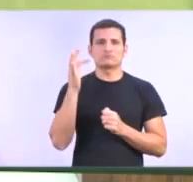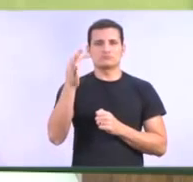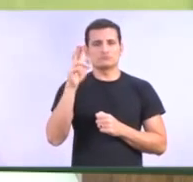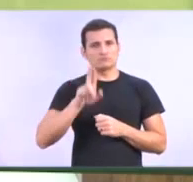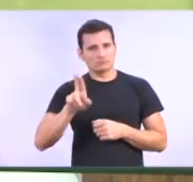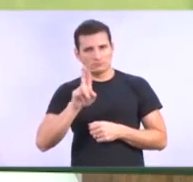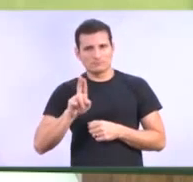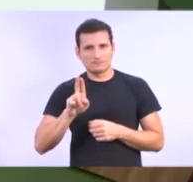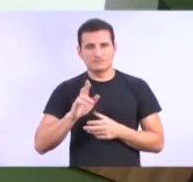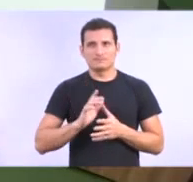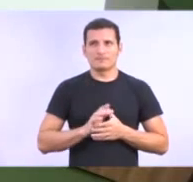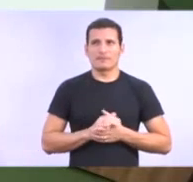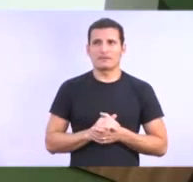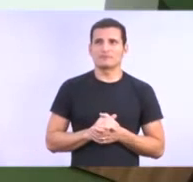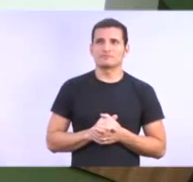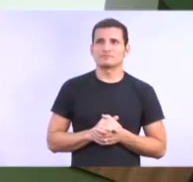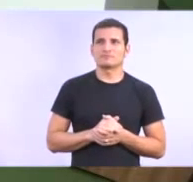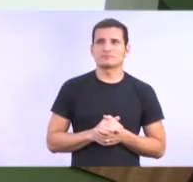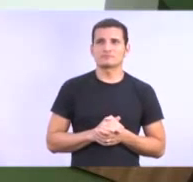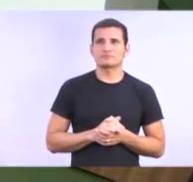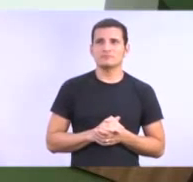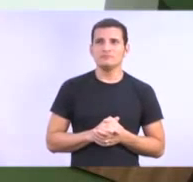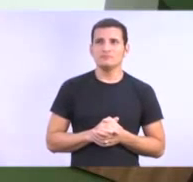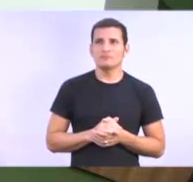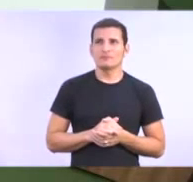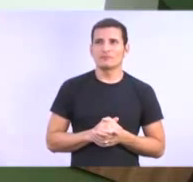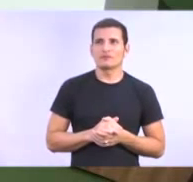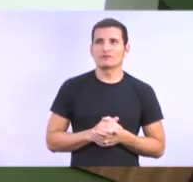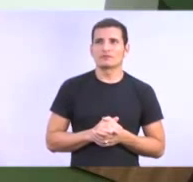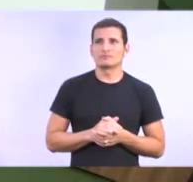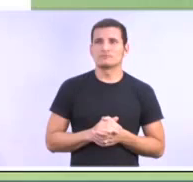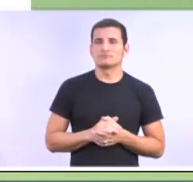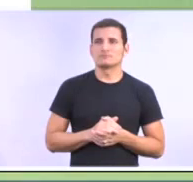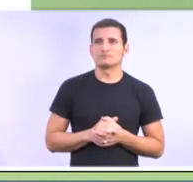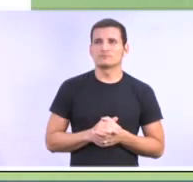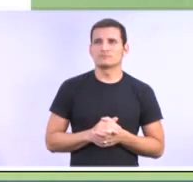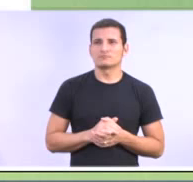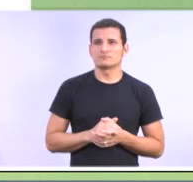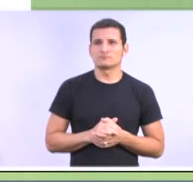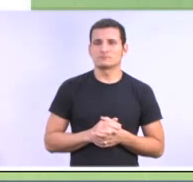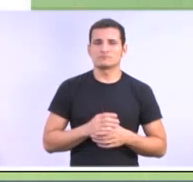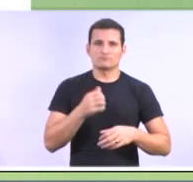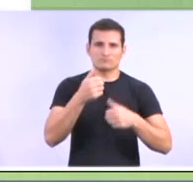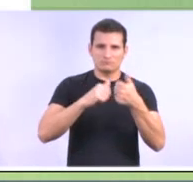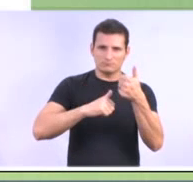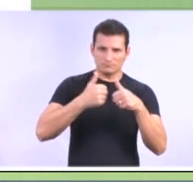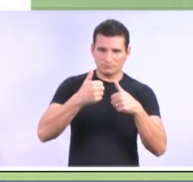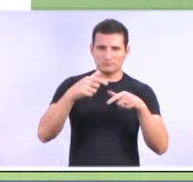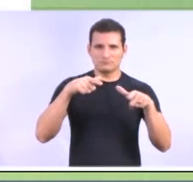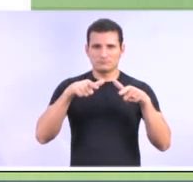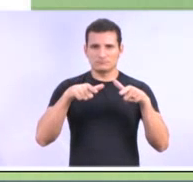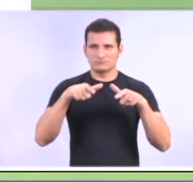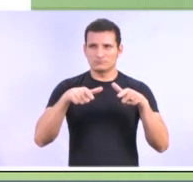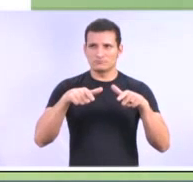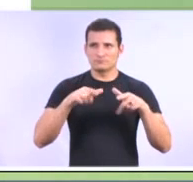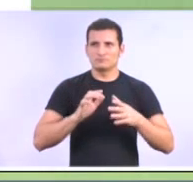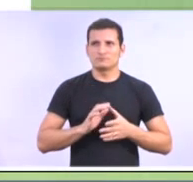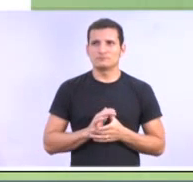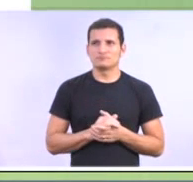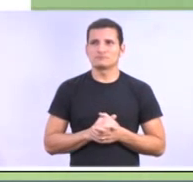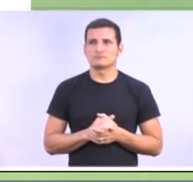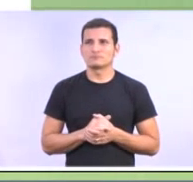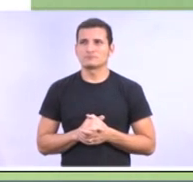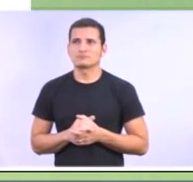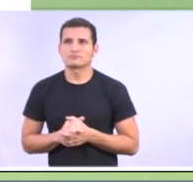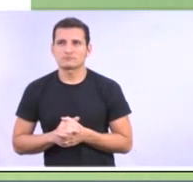claro, professor? Perfeito, professor. Vamos para o próximo, então? Qualidade de serviço. O professor João Batista já explicou